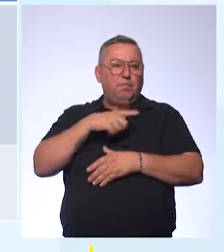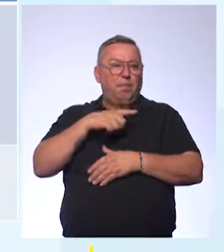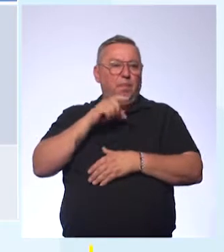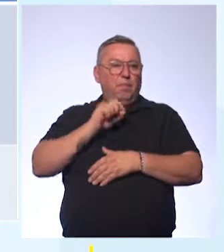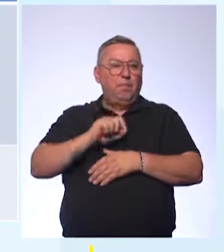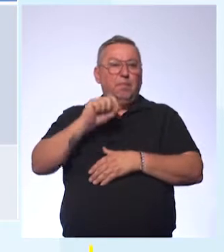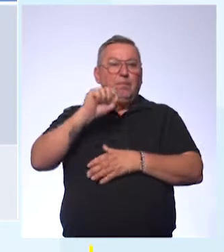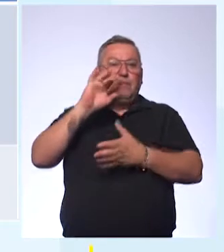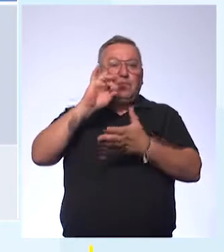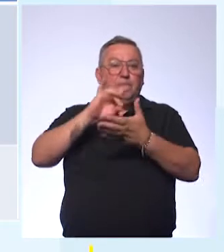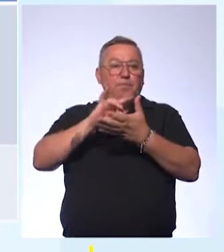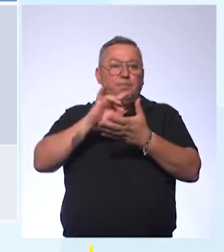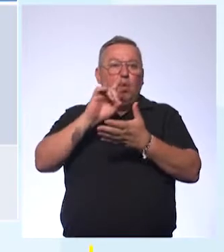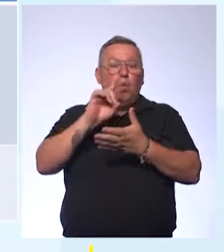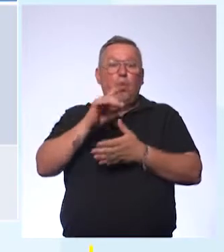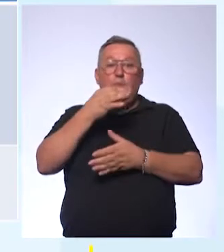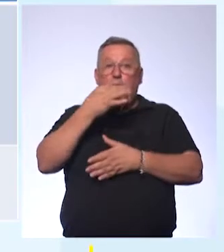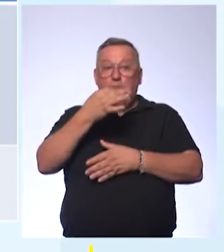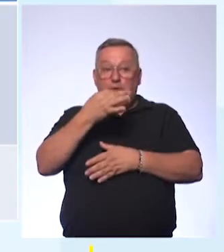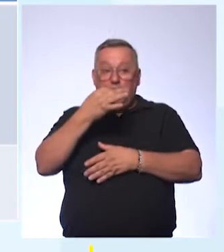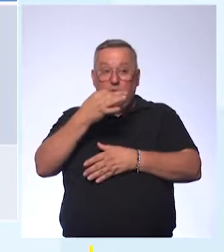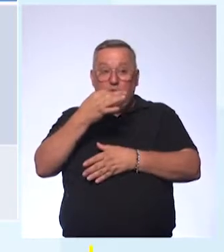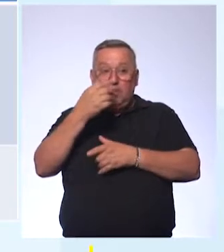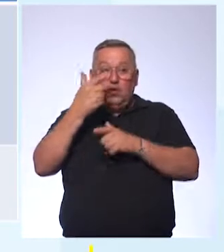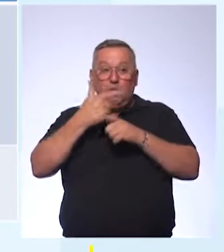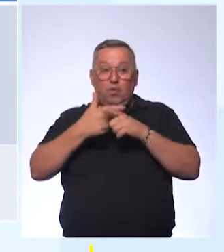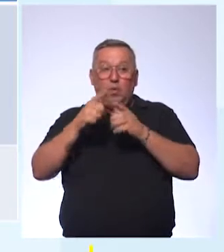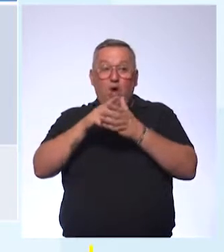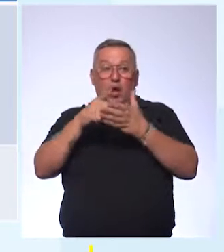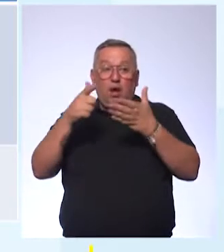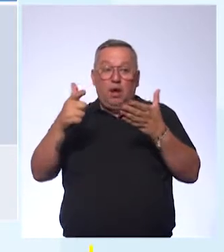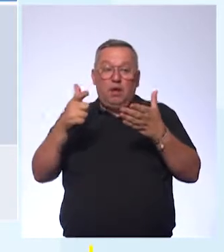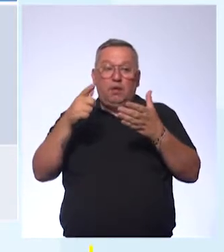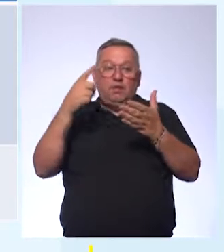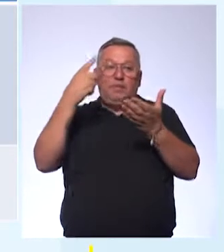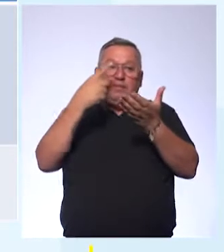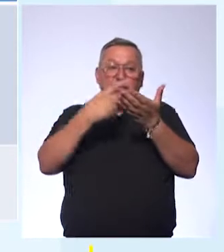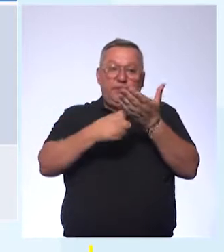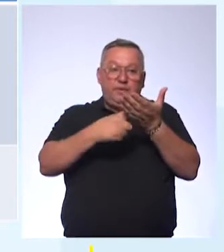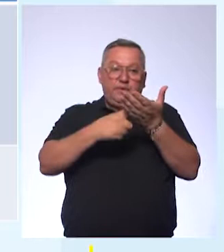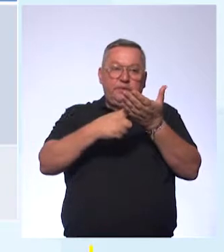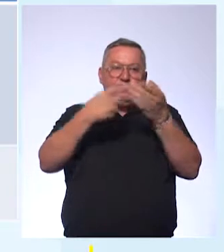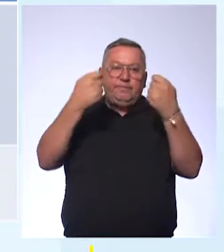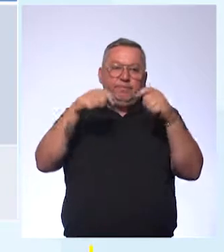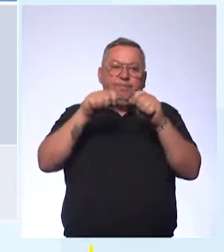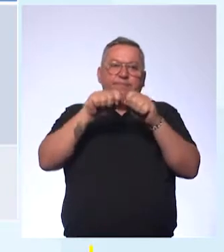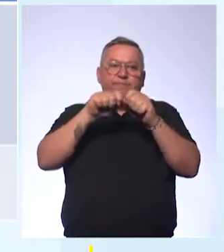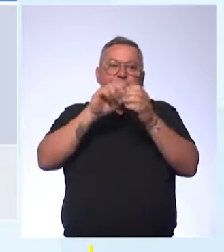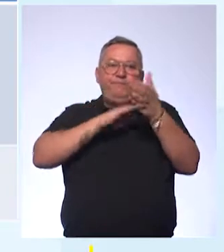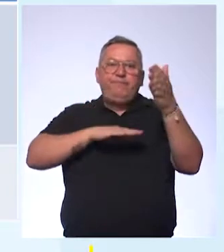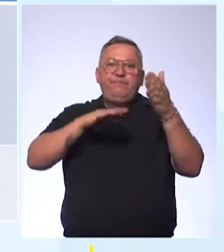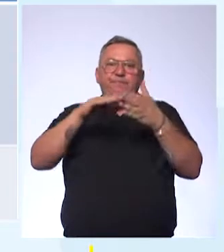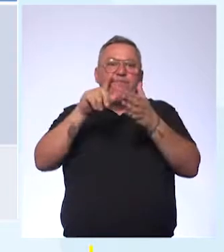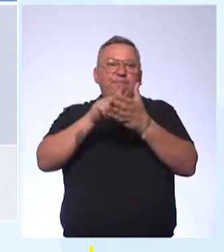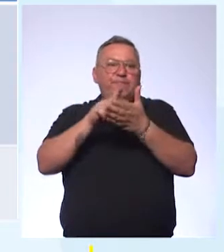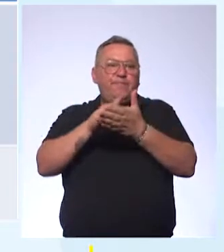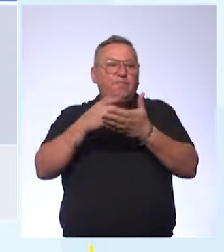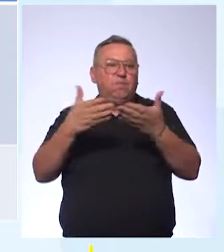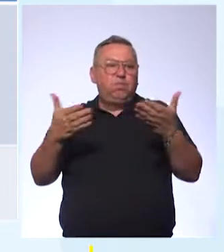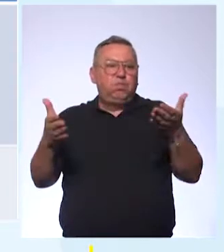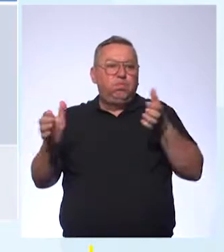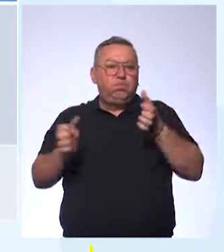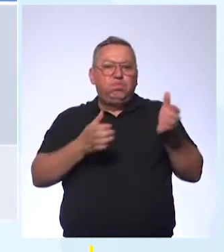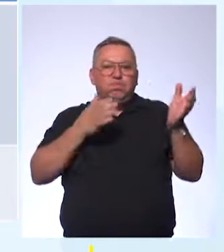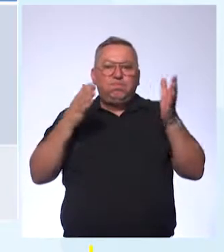Essa afirmação contém apenas uma opinião pessoal sobre o jornal. Para confirmar isso, seria necessário conhecer todos os jornais produzidos